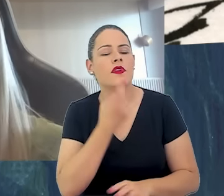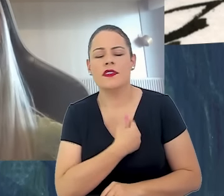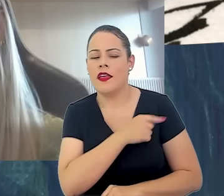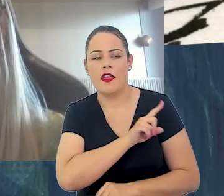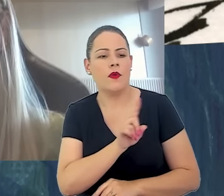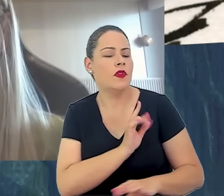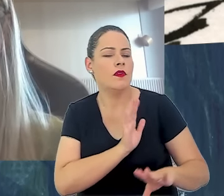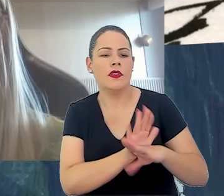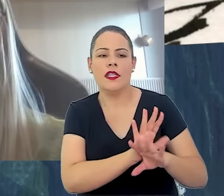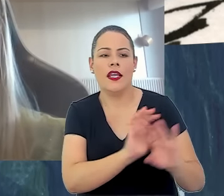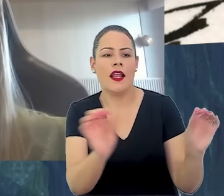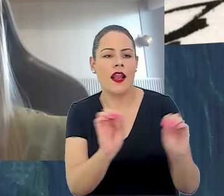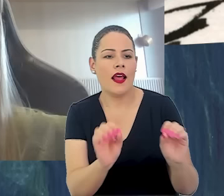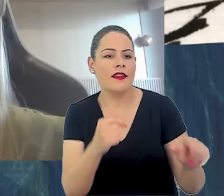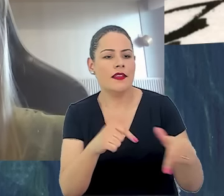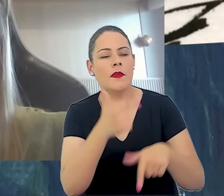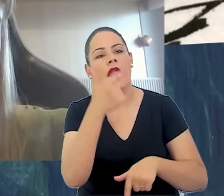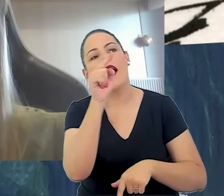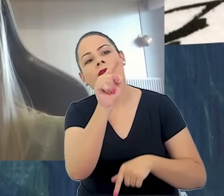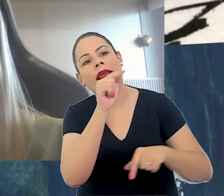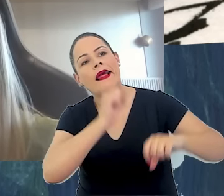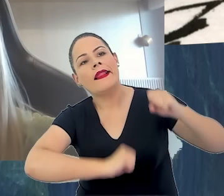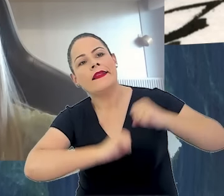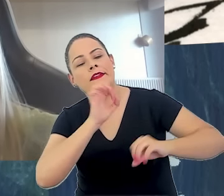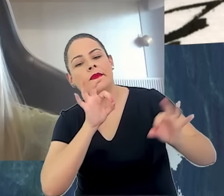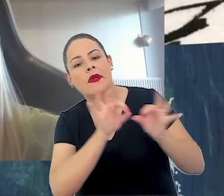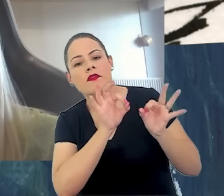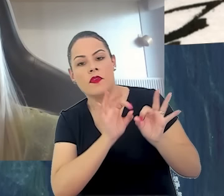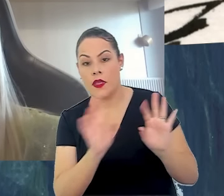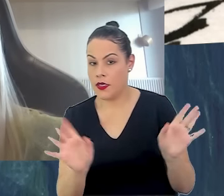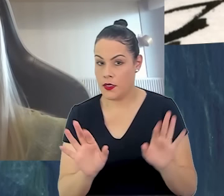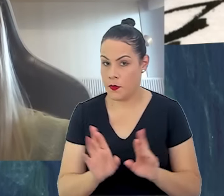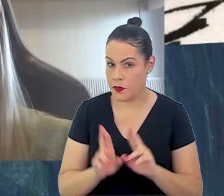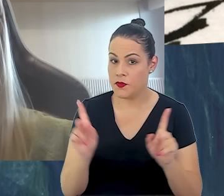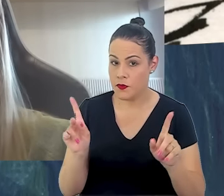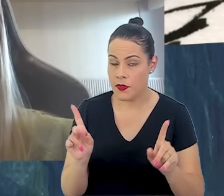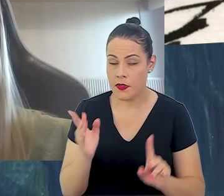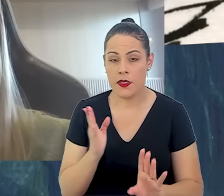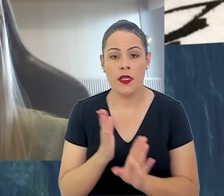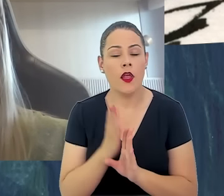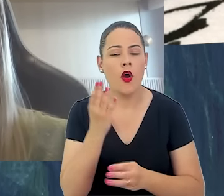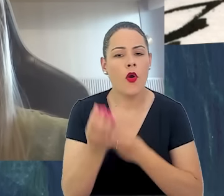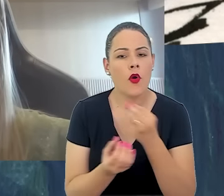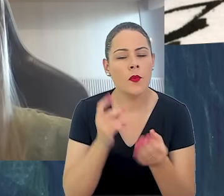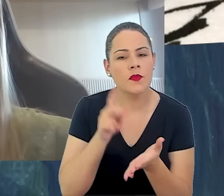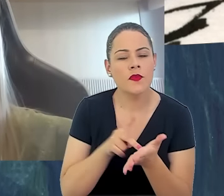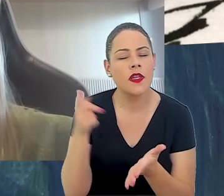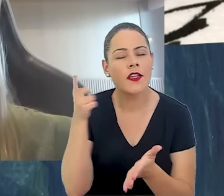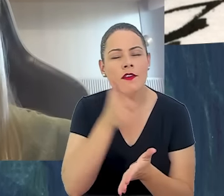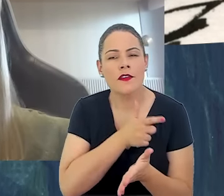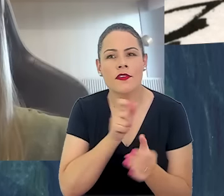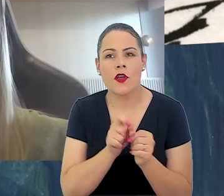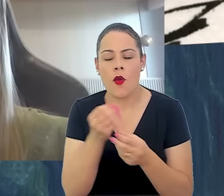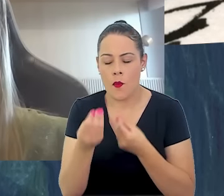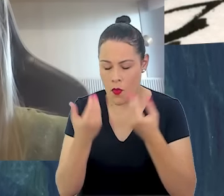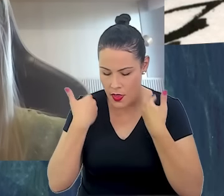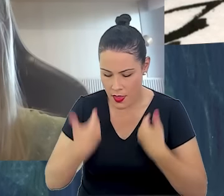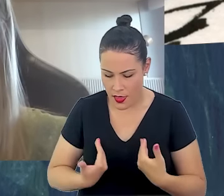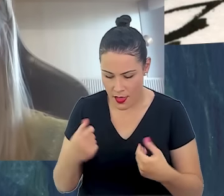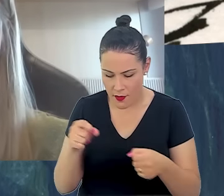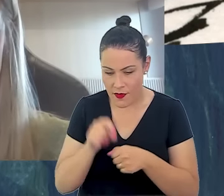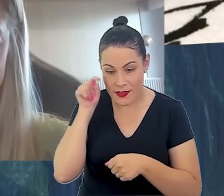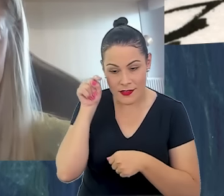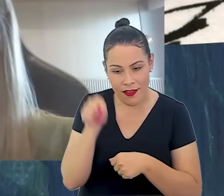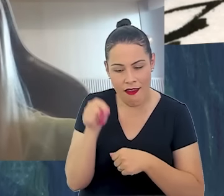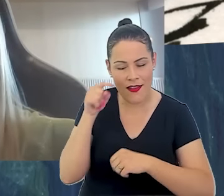fala assim, ah, eu não vou mais trabalhar com tal indústria. E não é bem por aí, né? É como, de fato, ajudar, é como eu